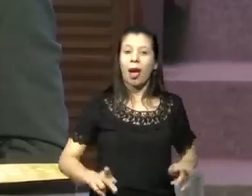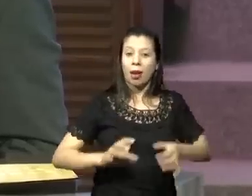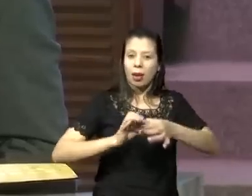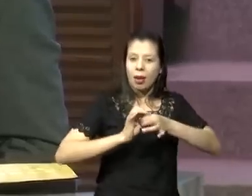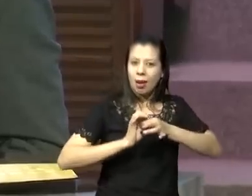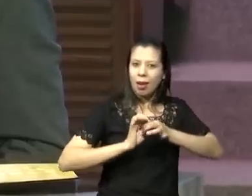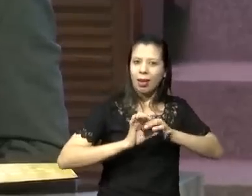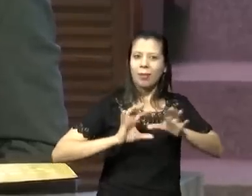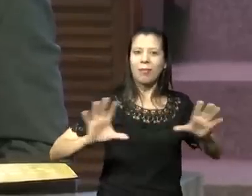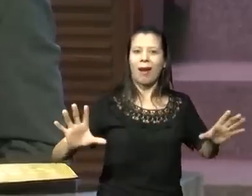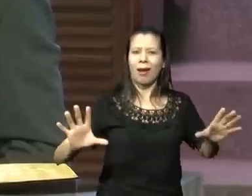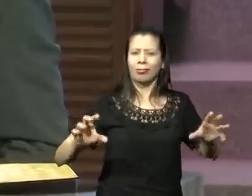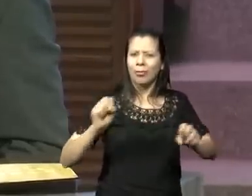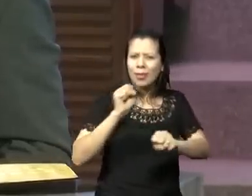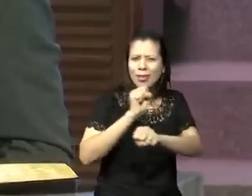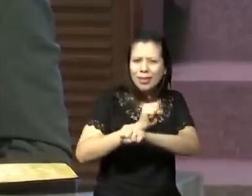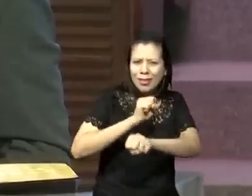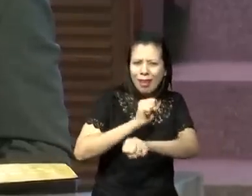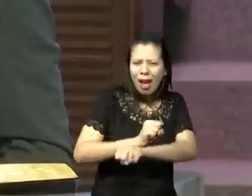é escravizadora